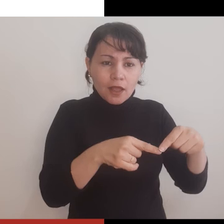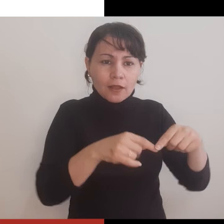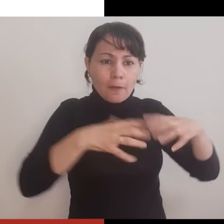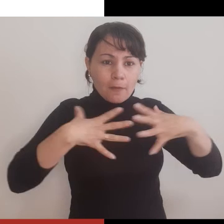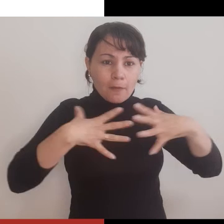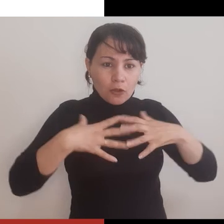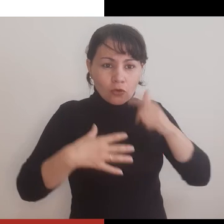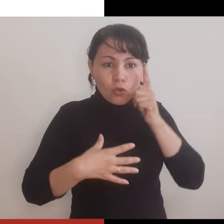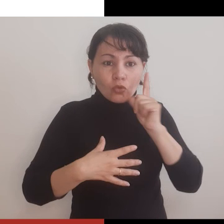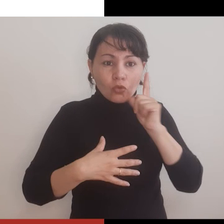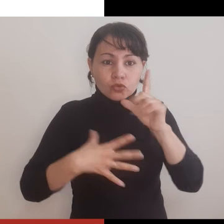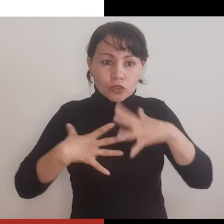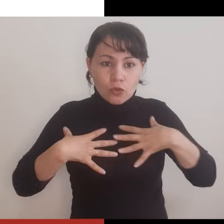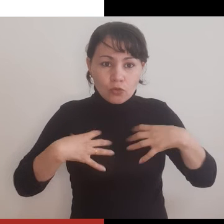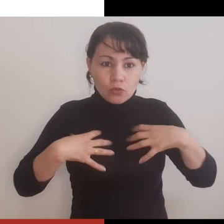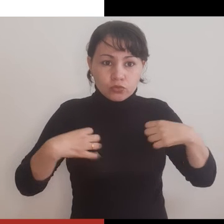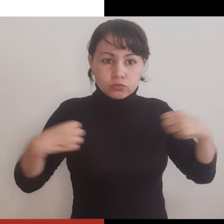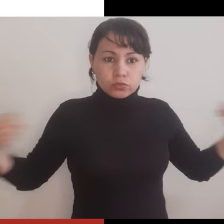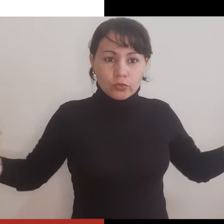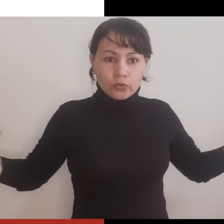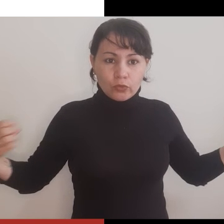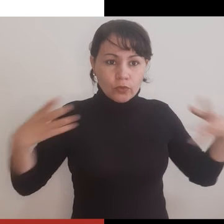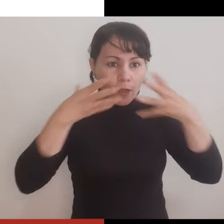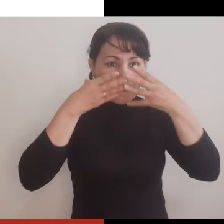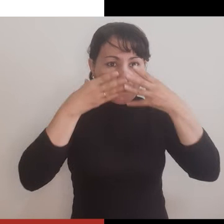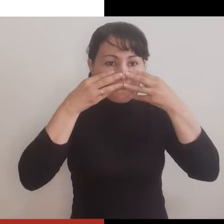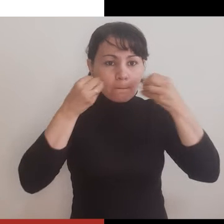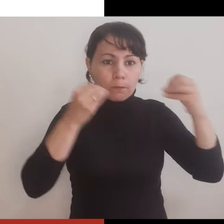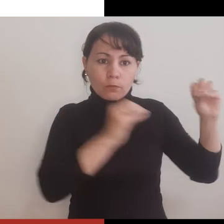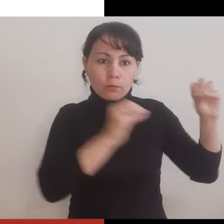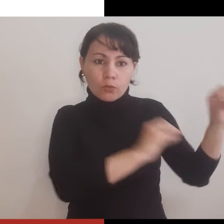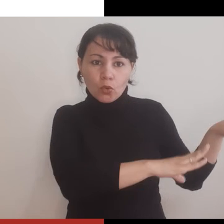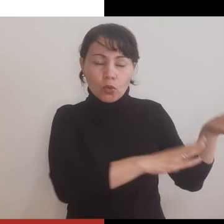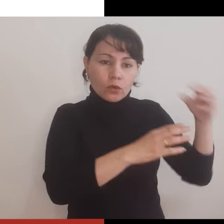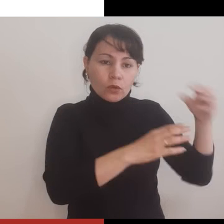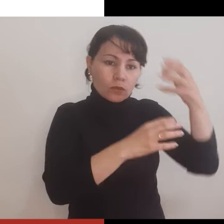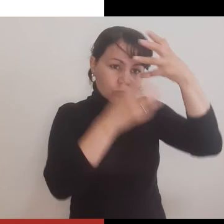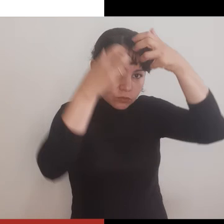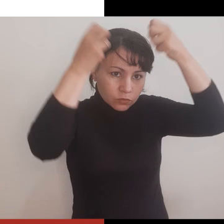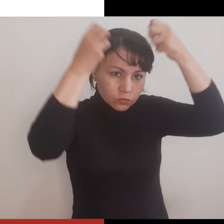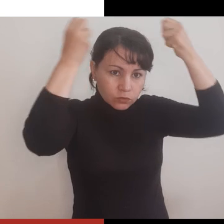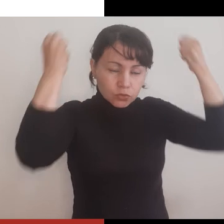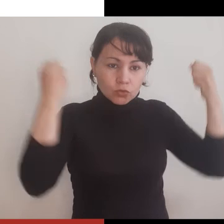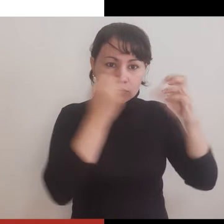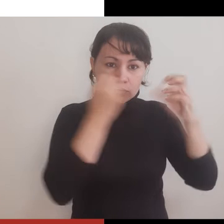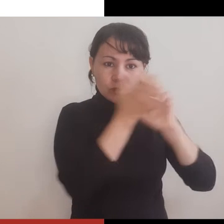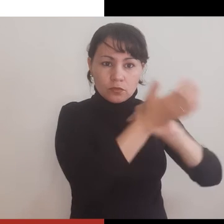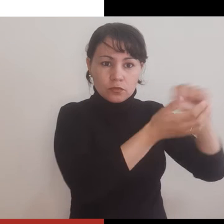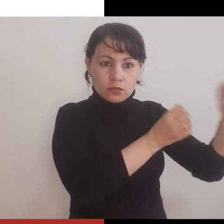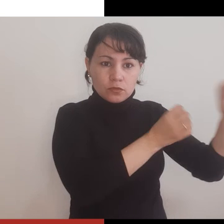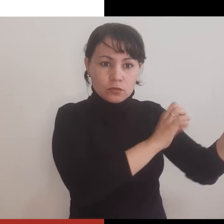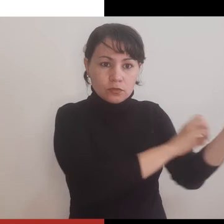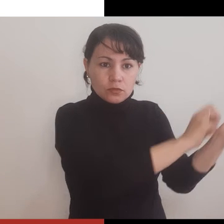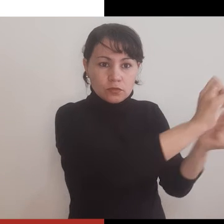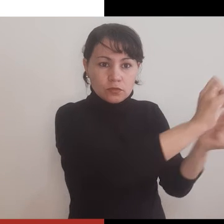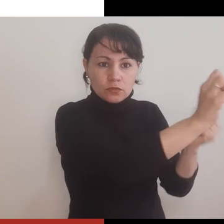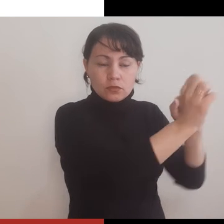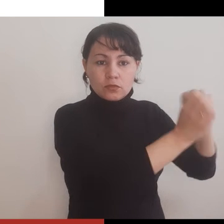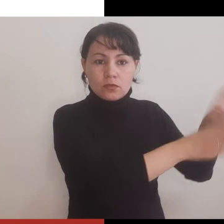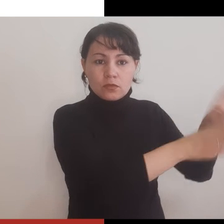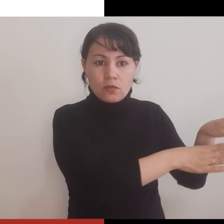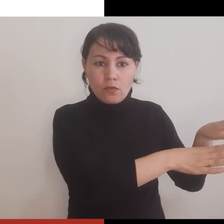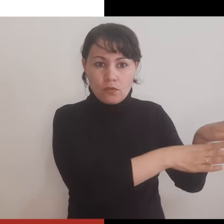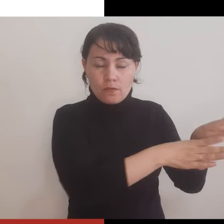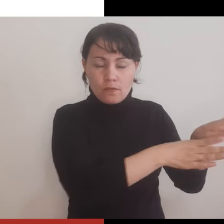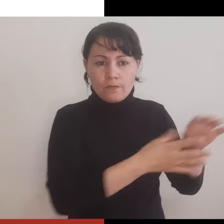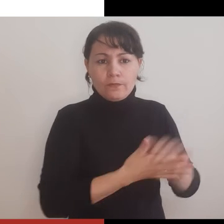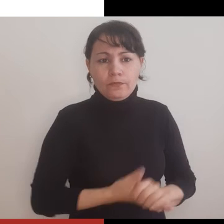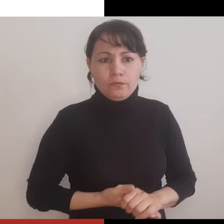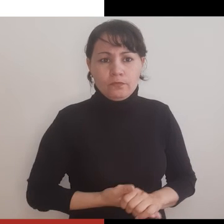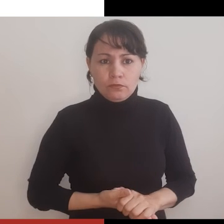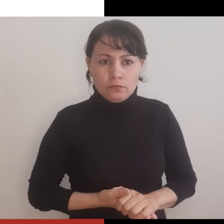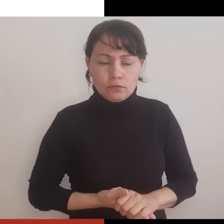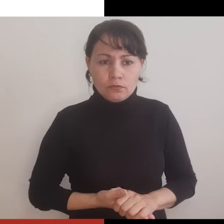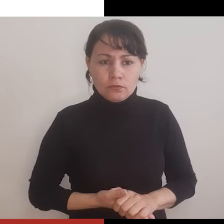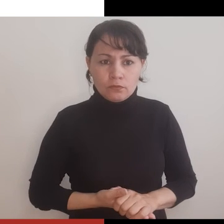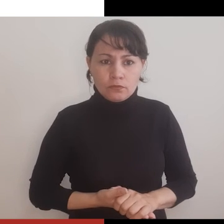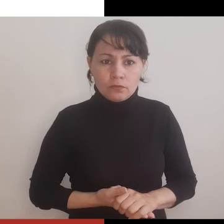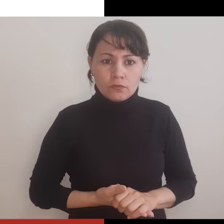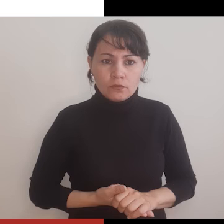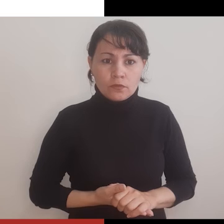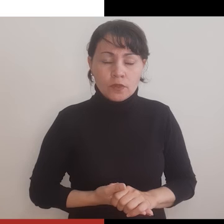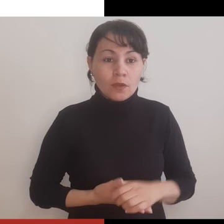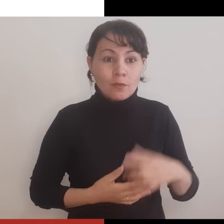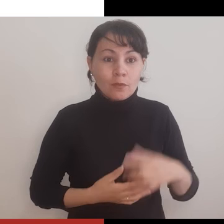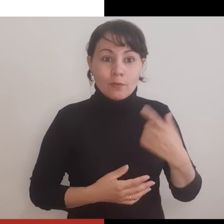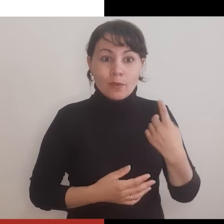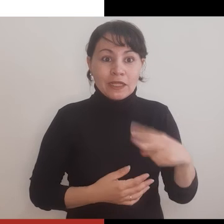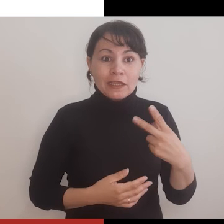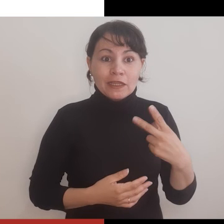desparamentação, com o distanciamento ali adequado entre os profissionais que estejam utilizando essa sala, né, ao mesmo tempo, para